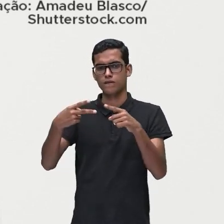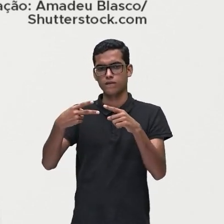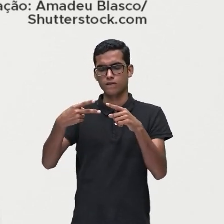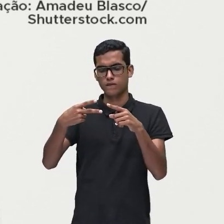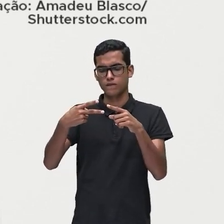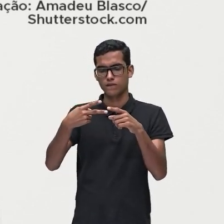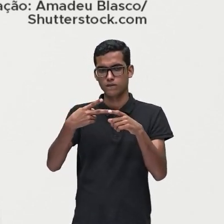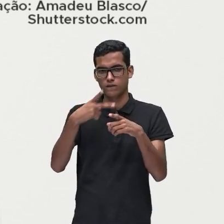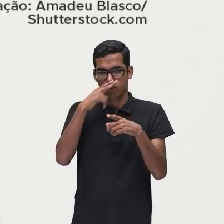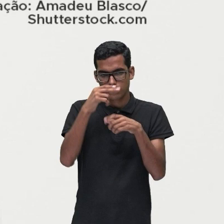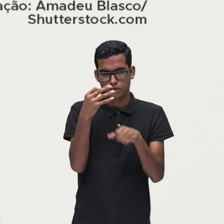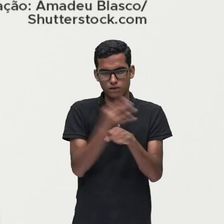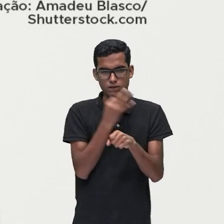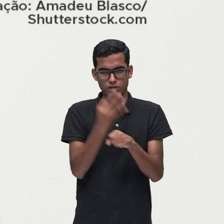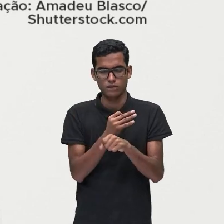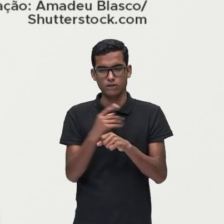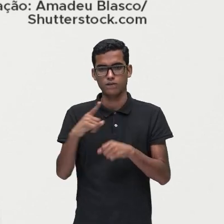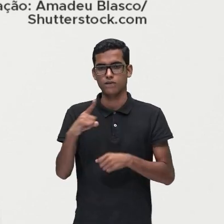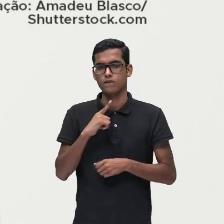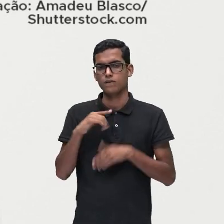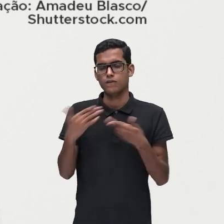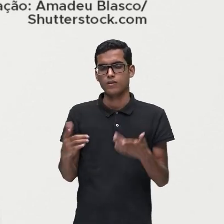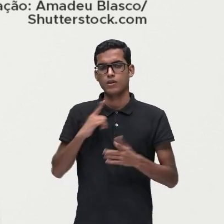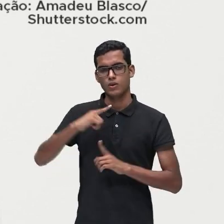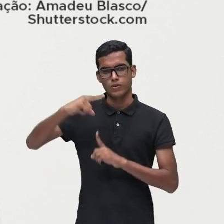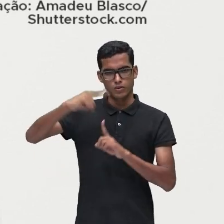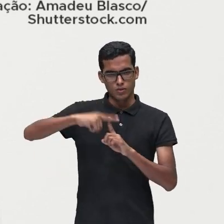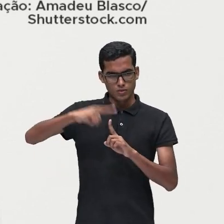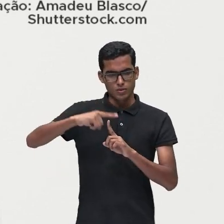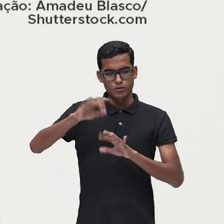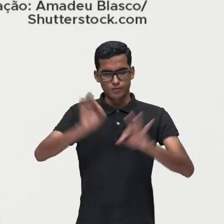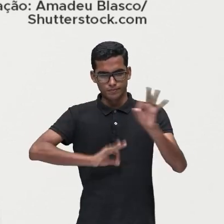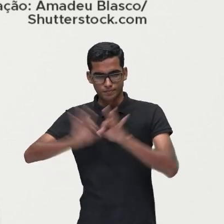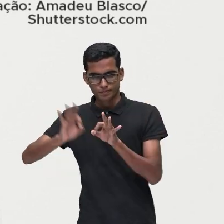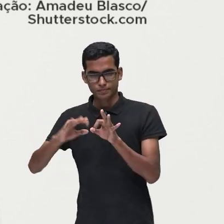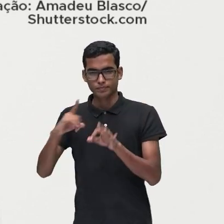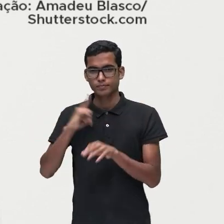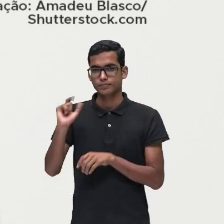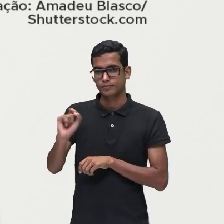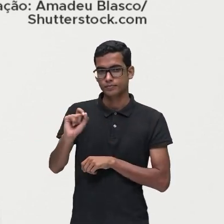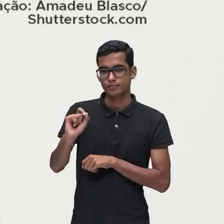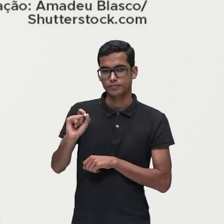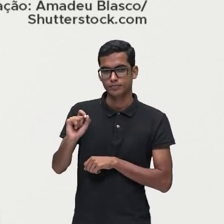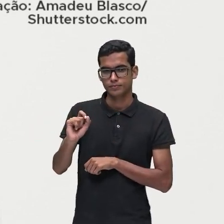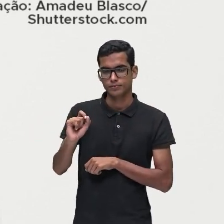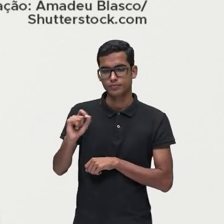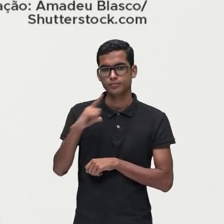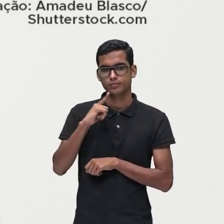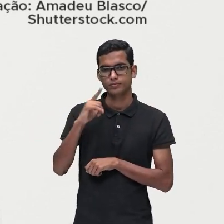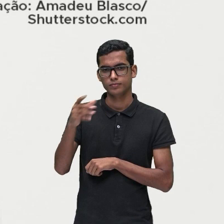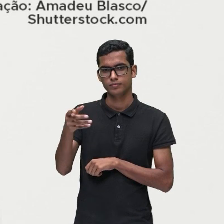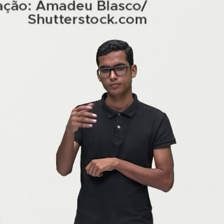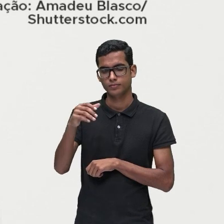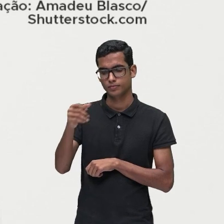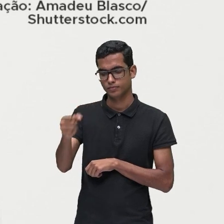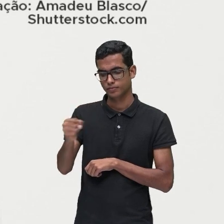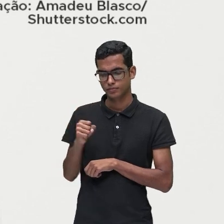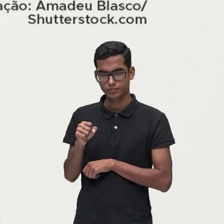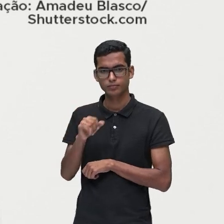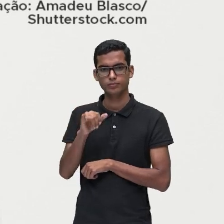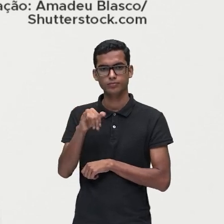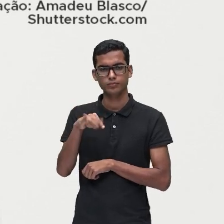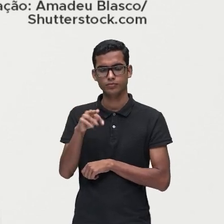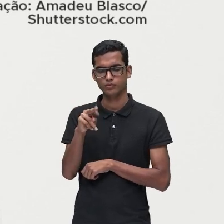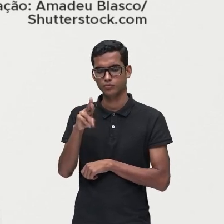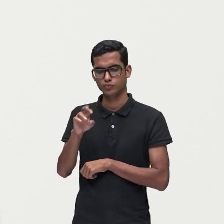tem esse tipo de organização na alavanca, a gente diz que ela é uma alavanca interfixa. Vamos a